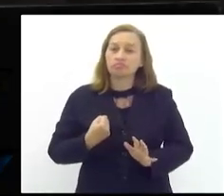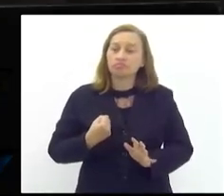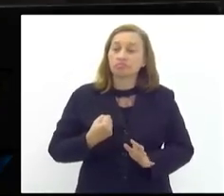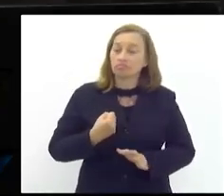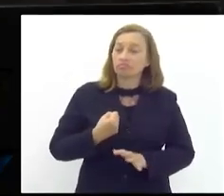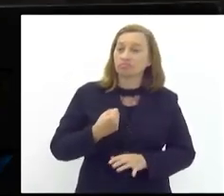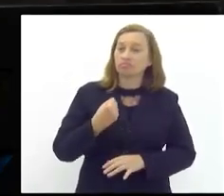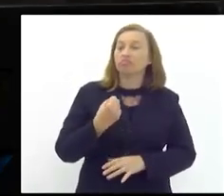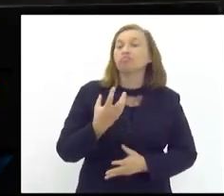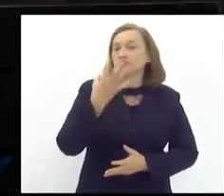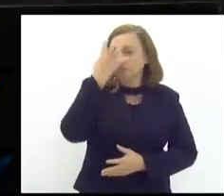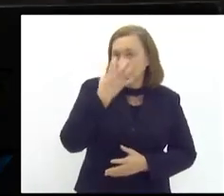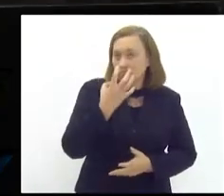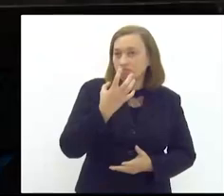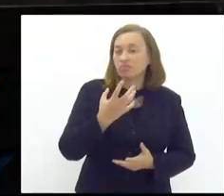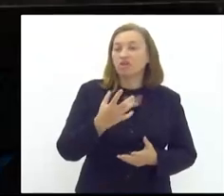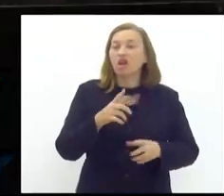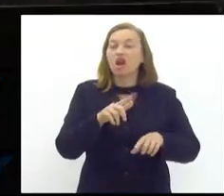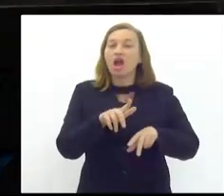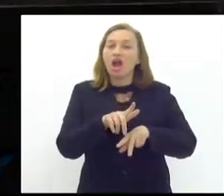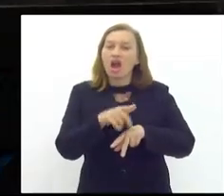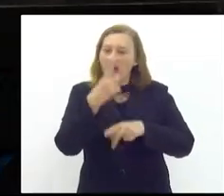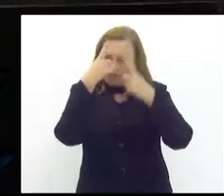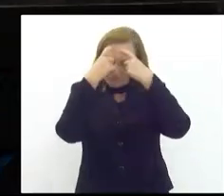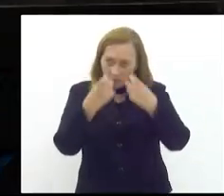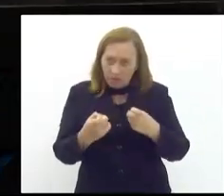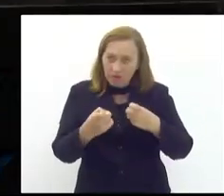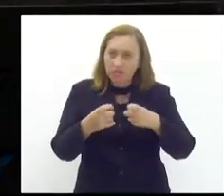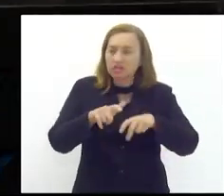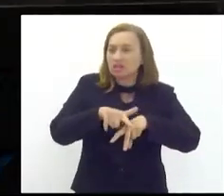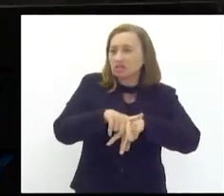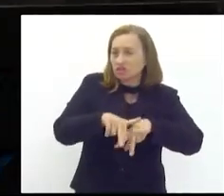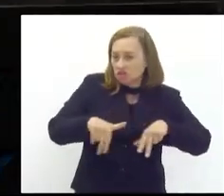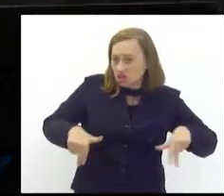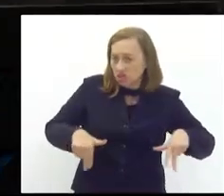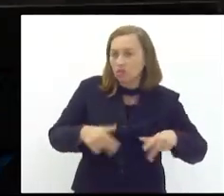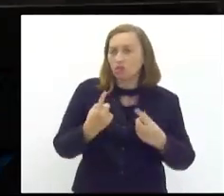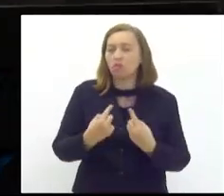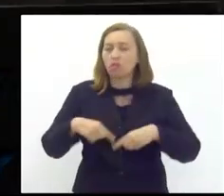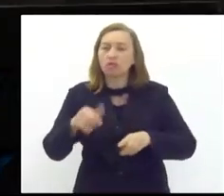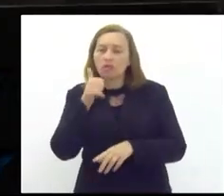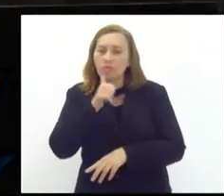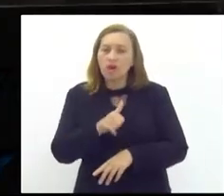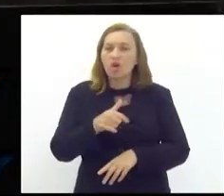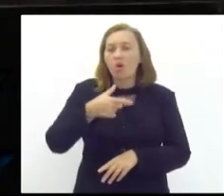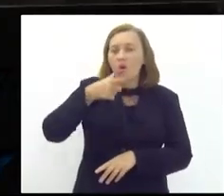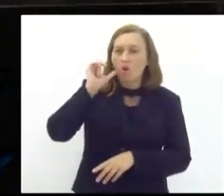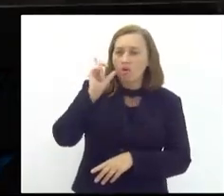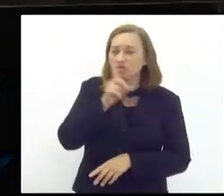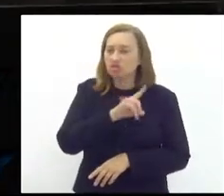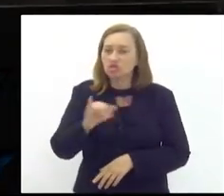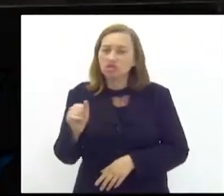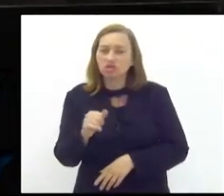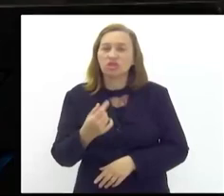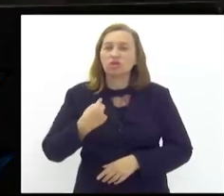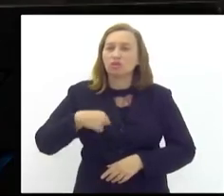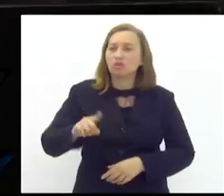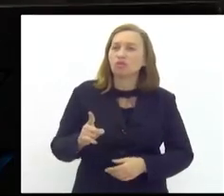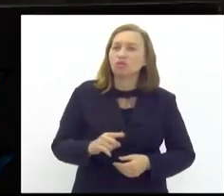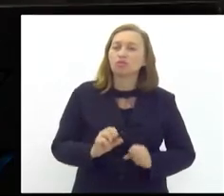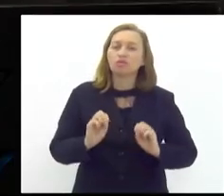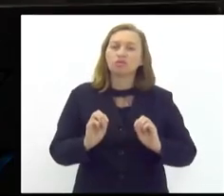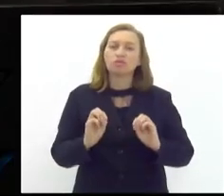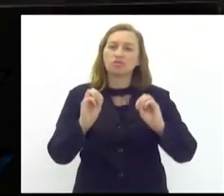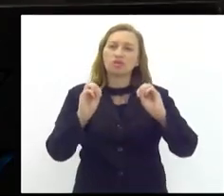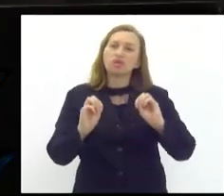a violência de gênero a violência contra as mulheres e no dia de ontem Participei de